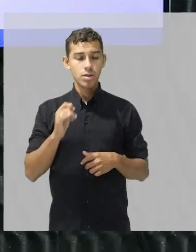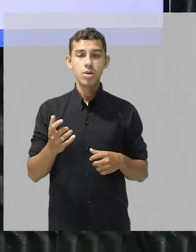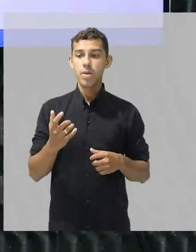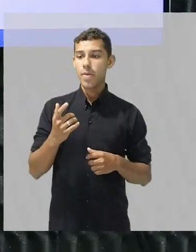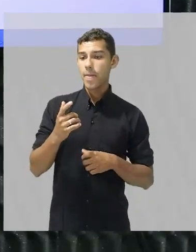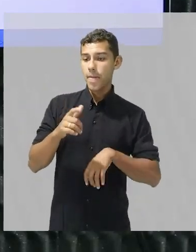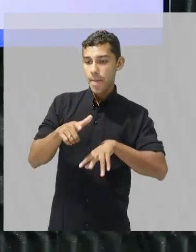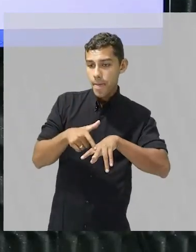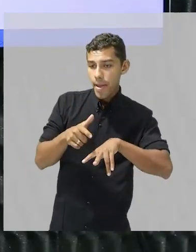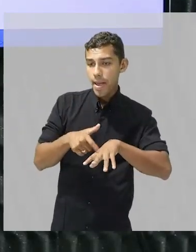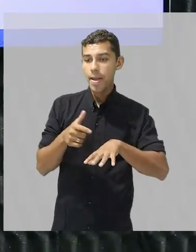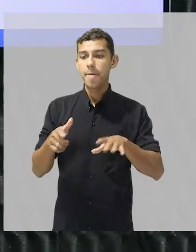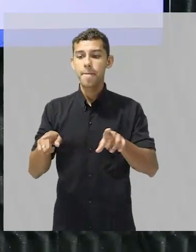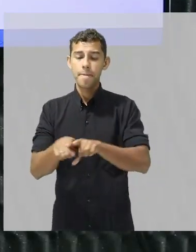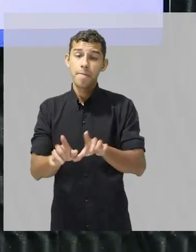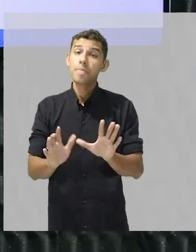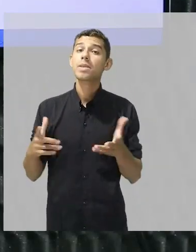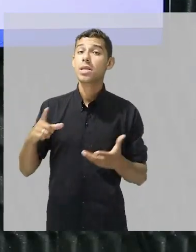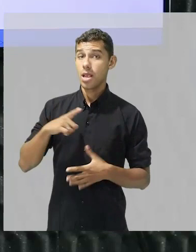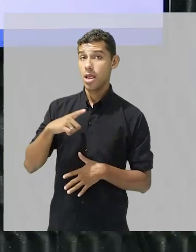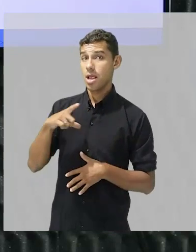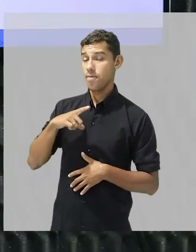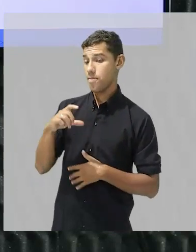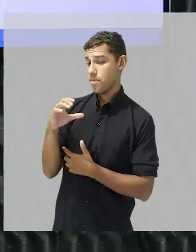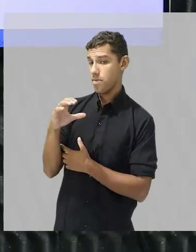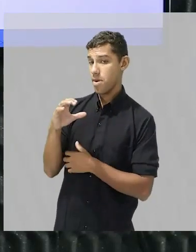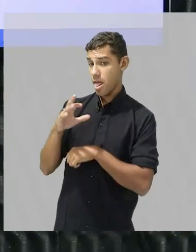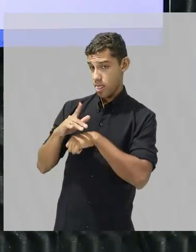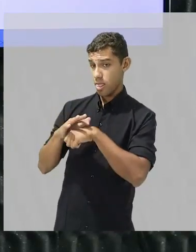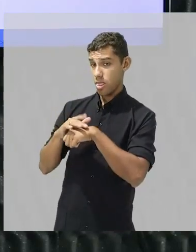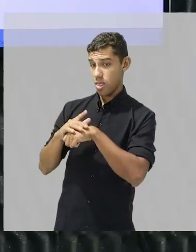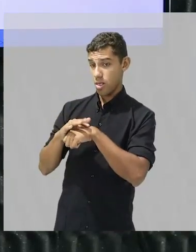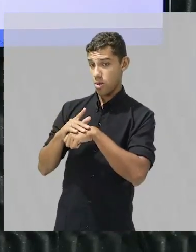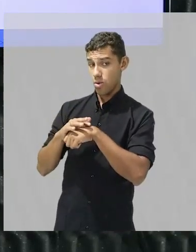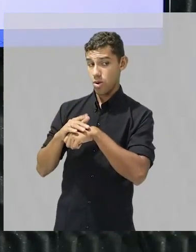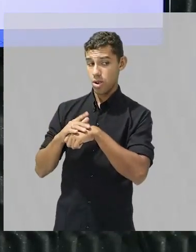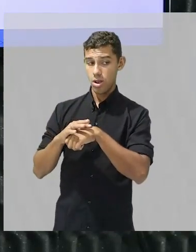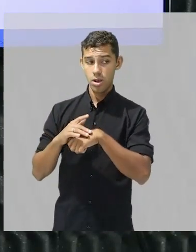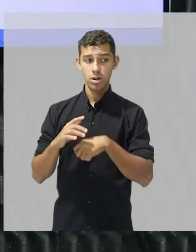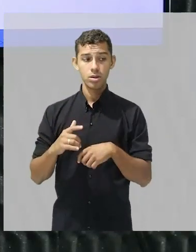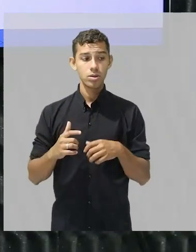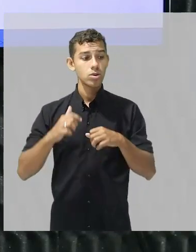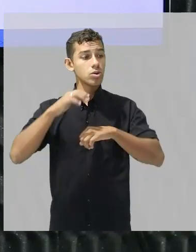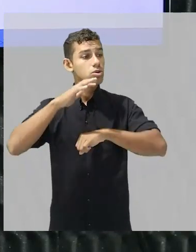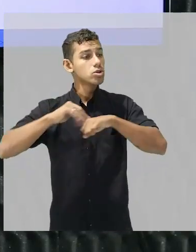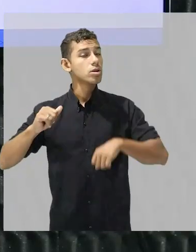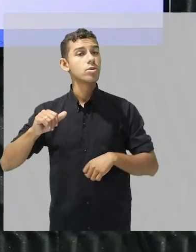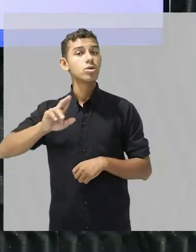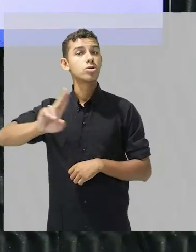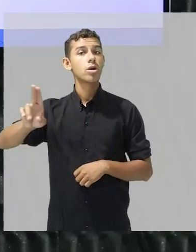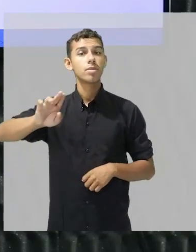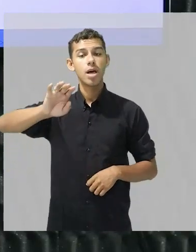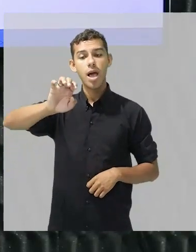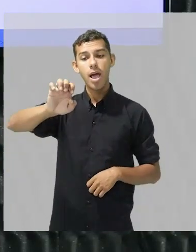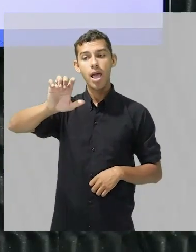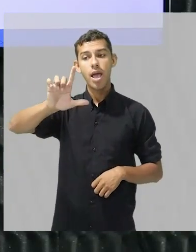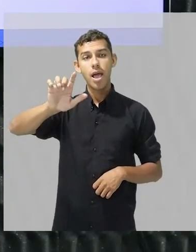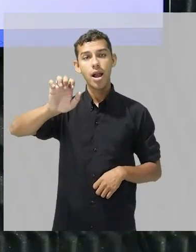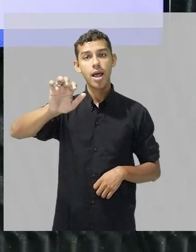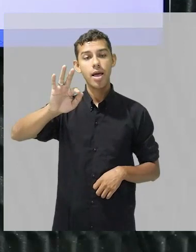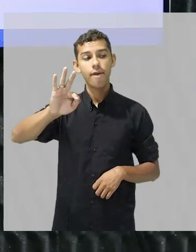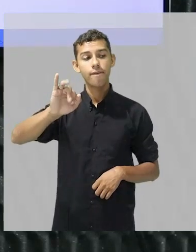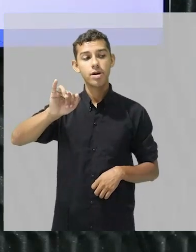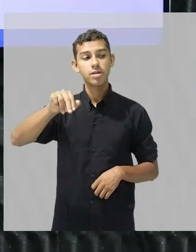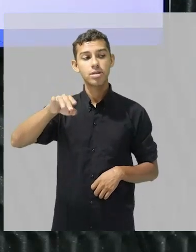nas pernas. Inclusive existe uma condição, uma doença, né? A gente chama de elefantíase, tá?